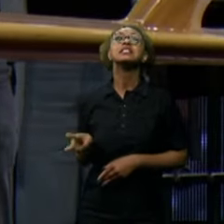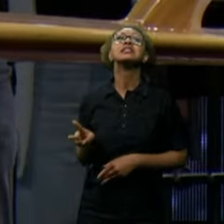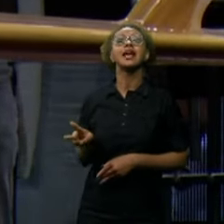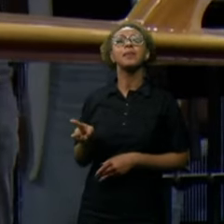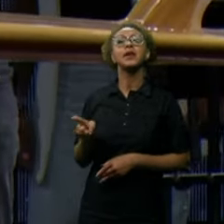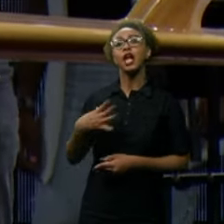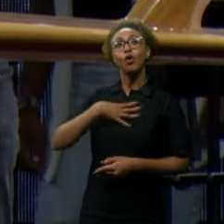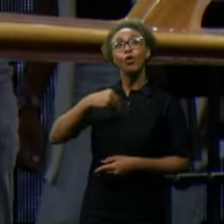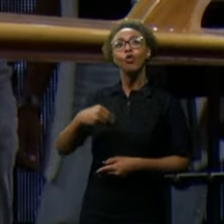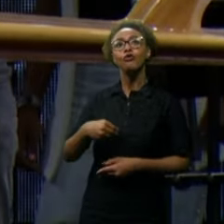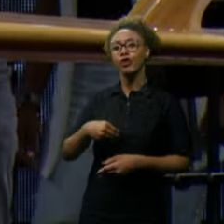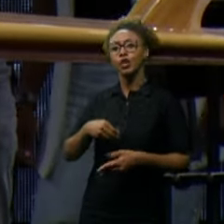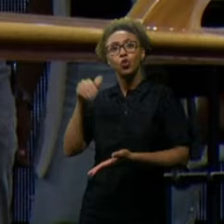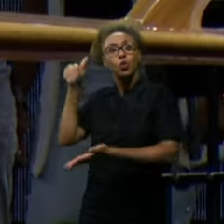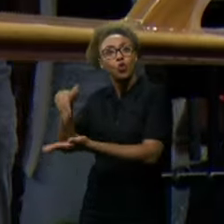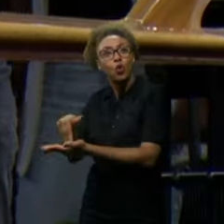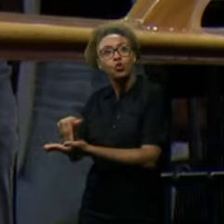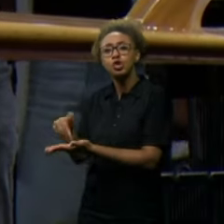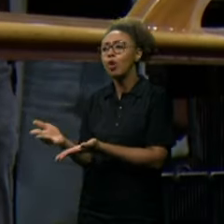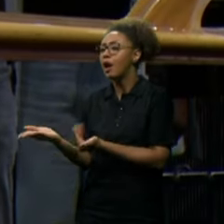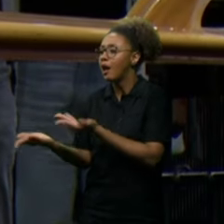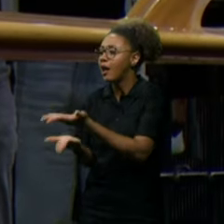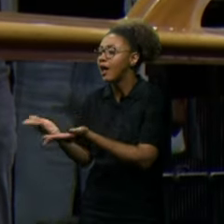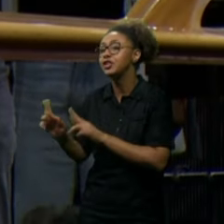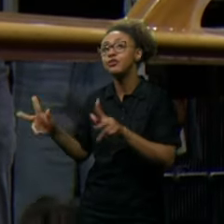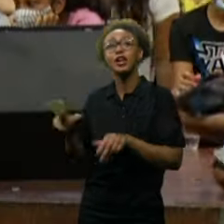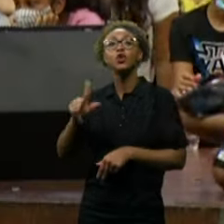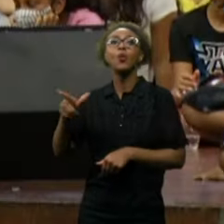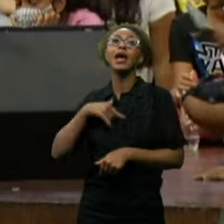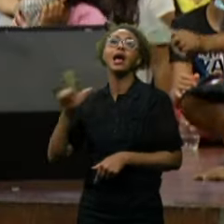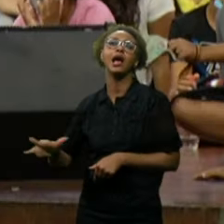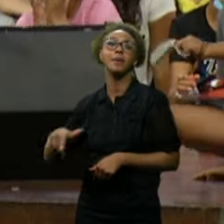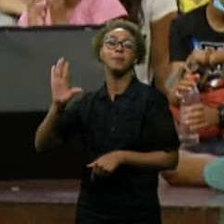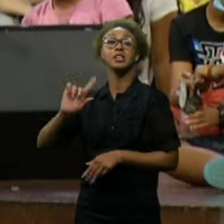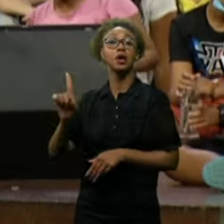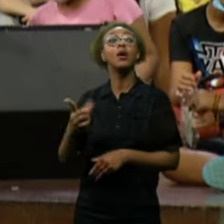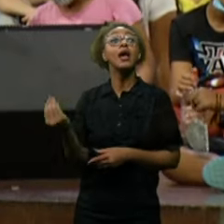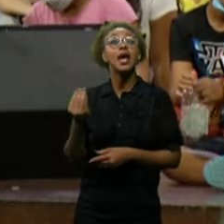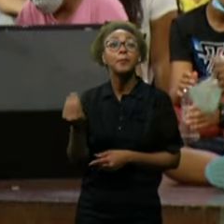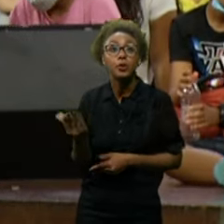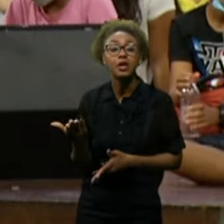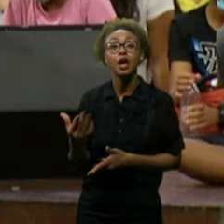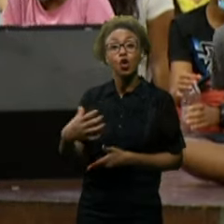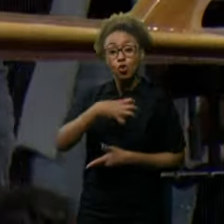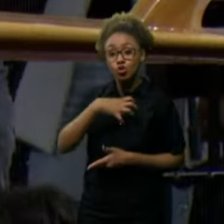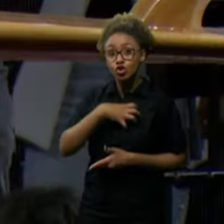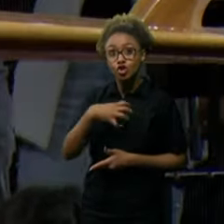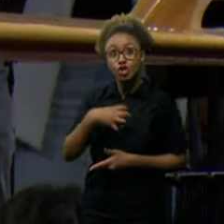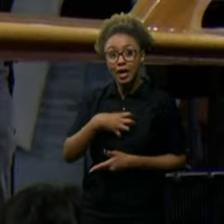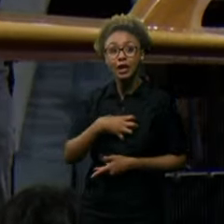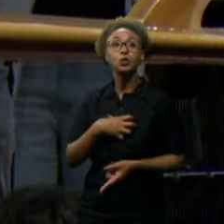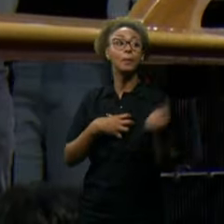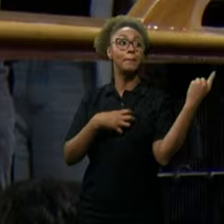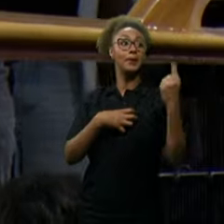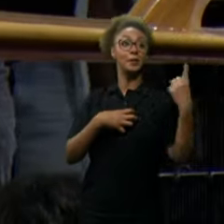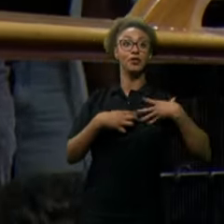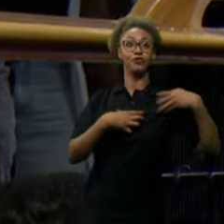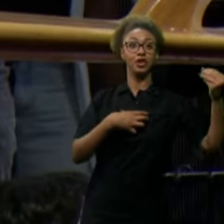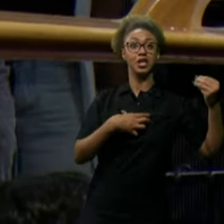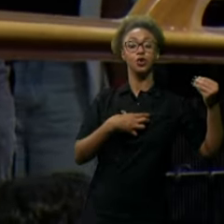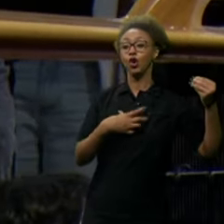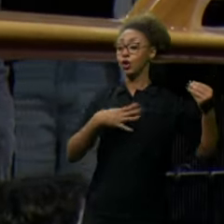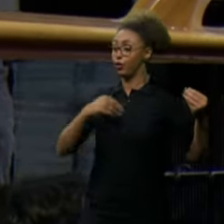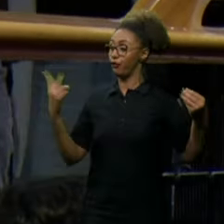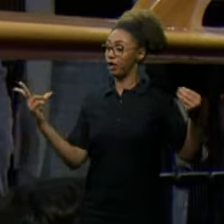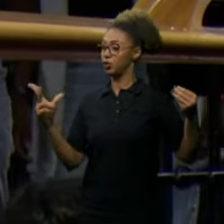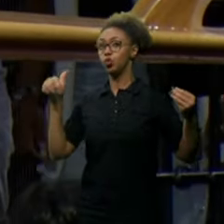tratamento diferente não é porque o pai ama mais é porque normalmente quando nasce o Caçula o pai do Caçula já não é o mesmo vai que era pai quando nasceu